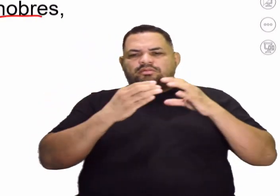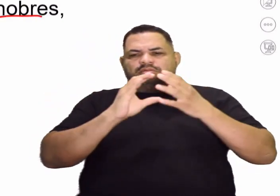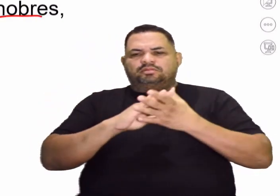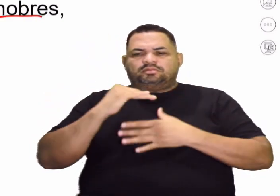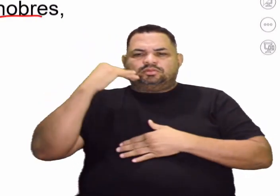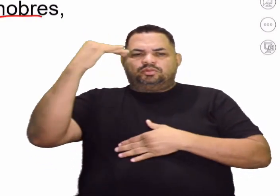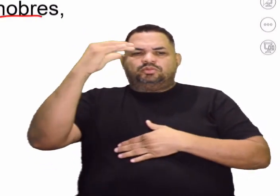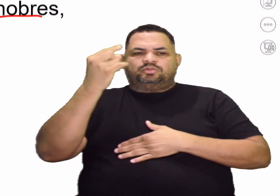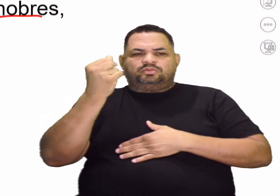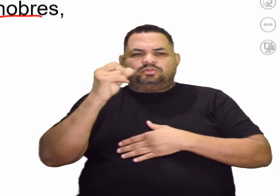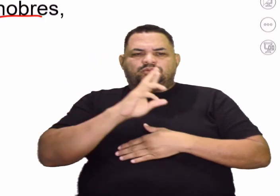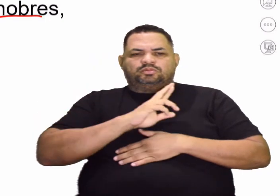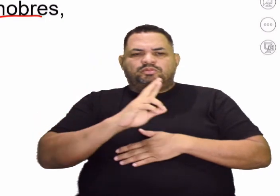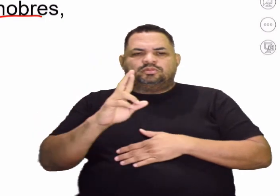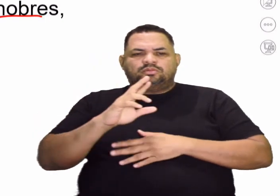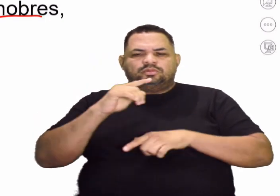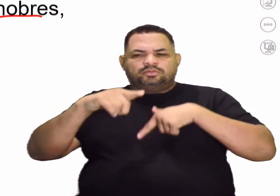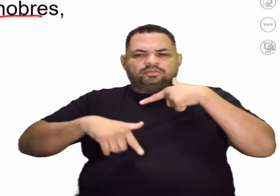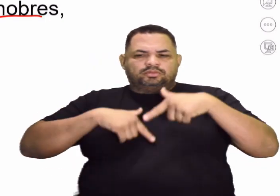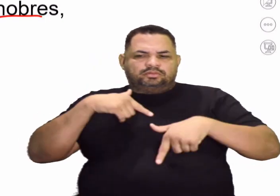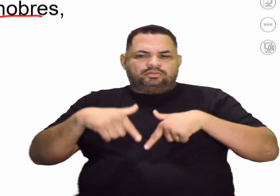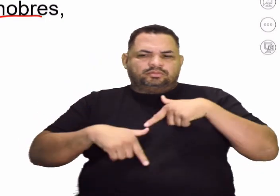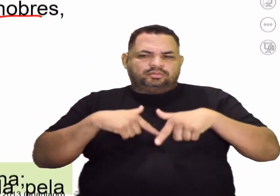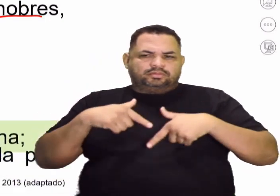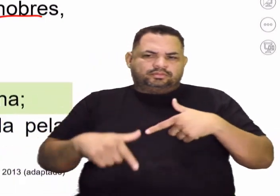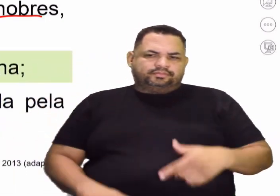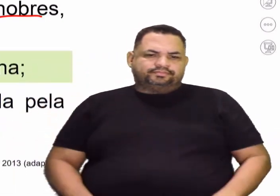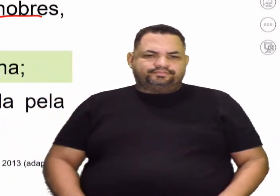nobres, religiosos e servos.